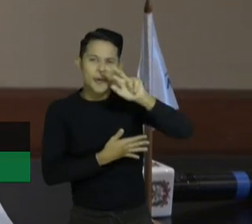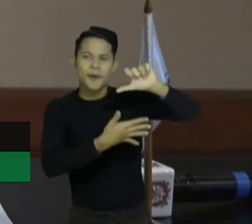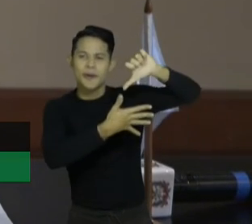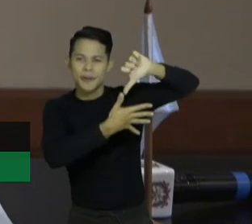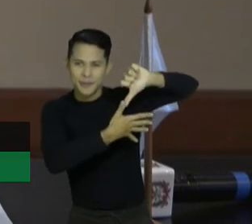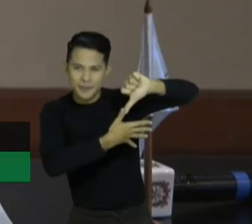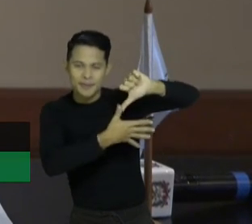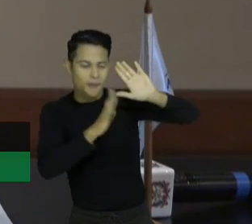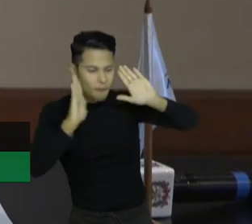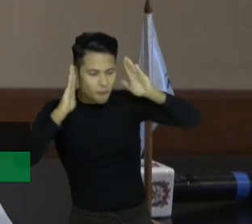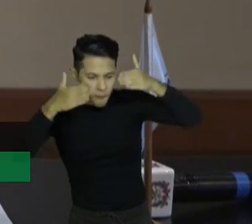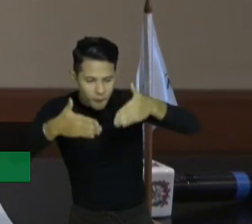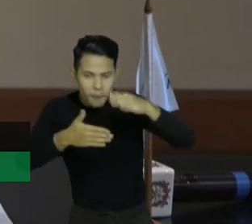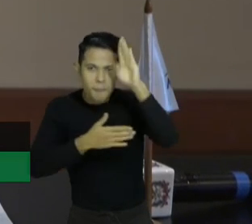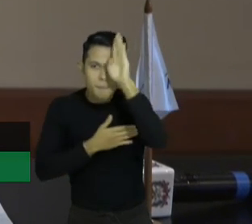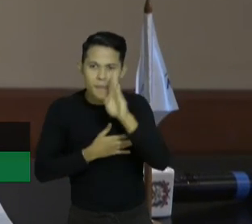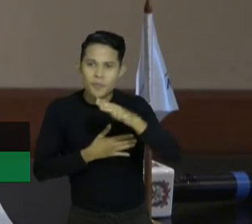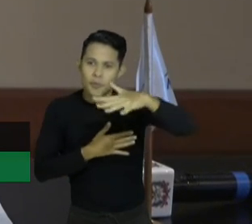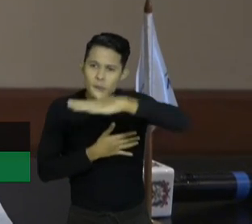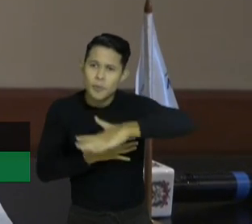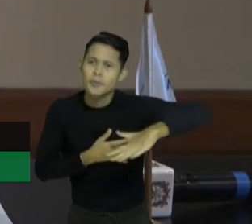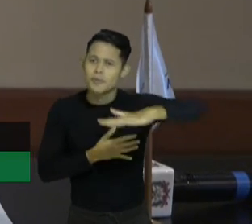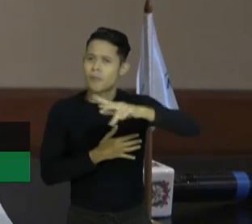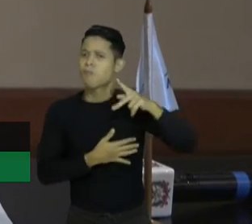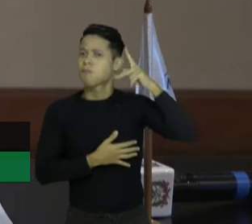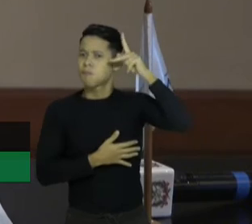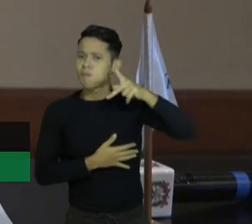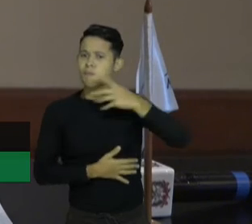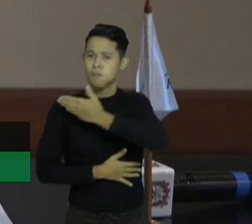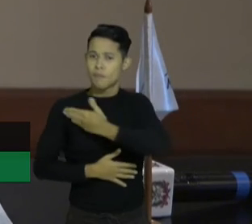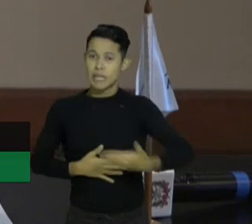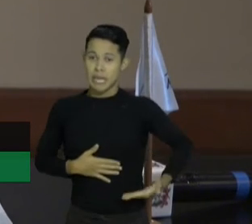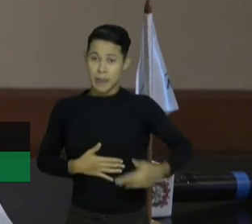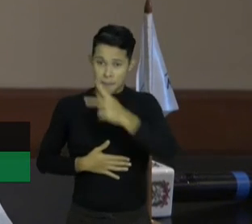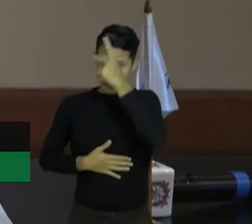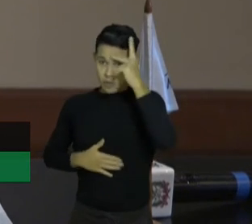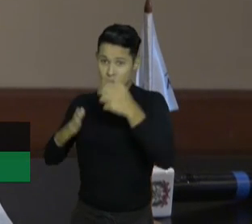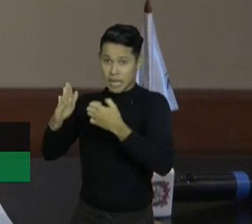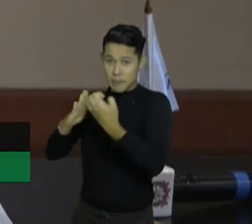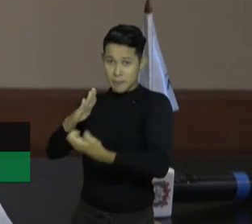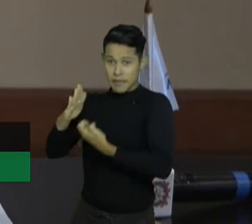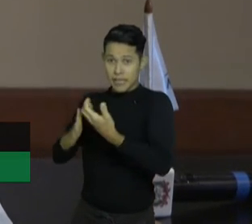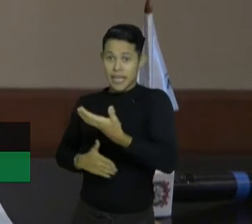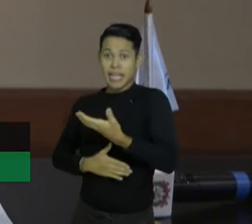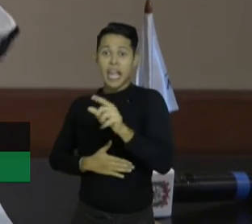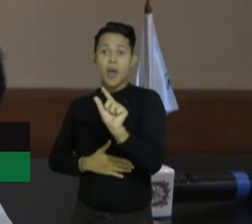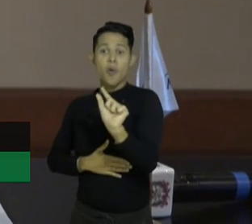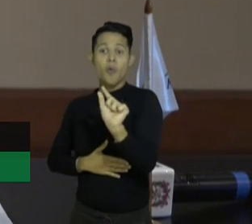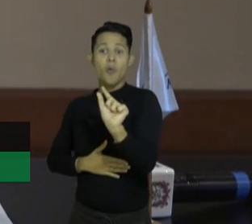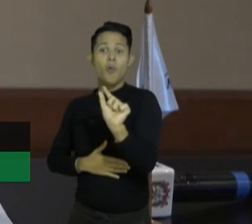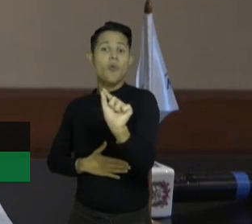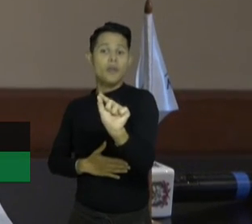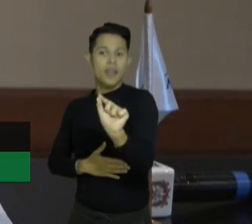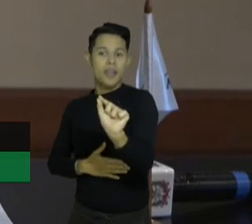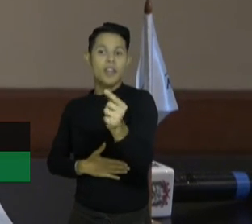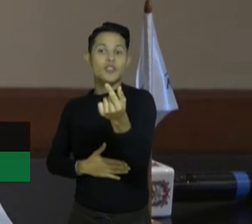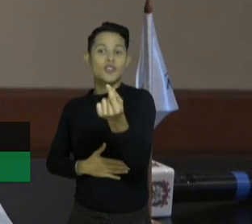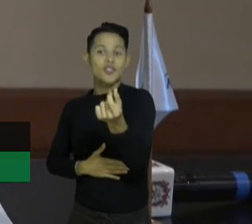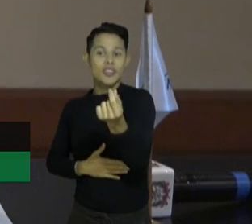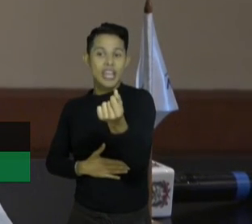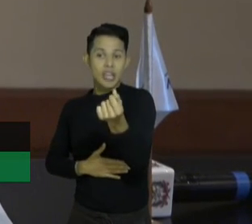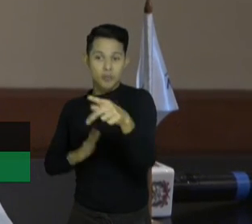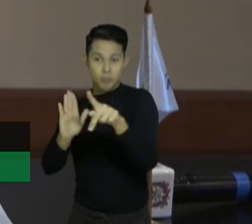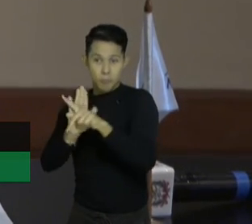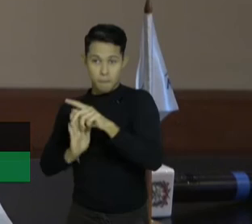em particular quando a gente fala em política pública sabe o que os empresários querem subsídio querem o seu e o meu dinheiro